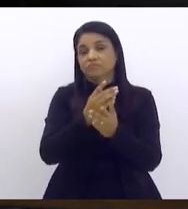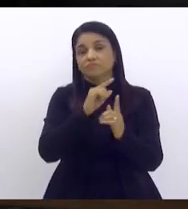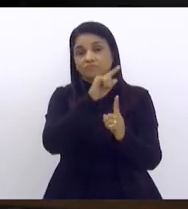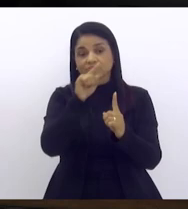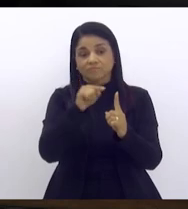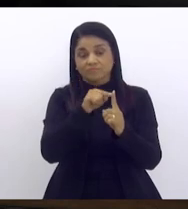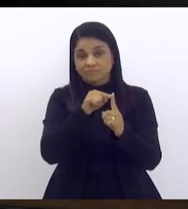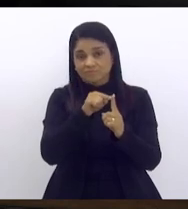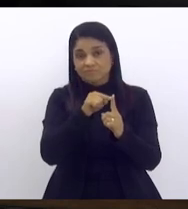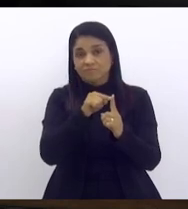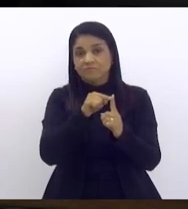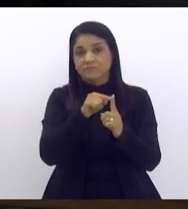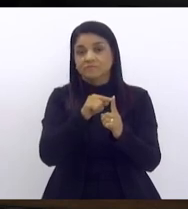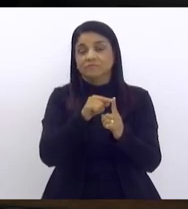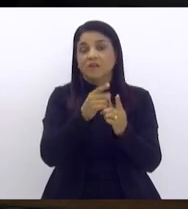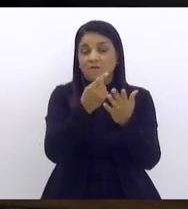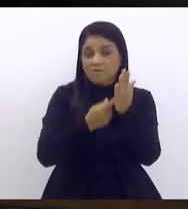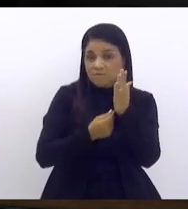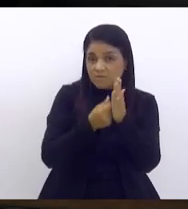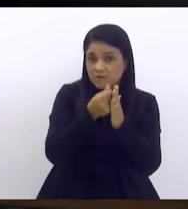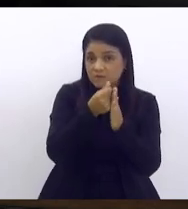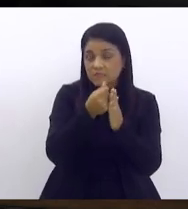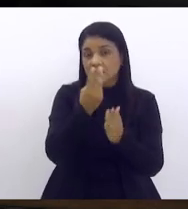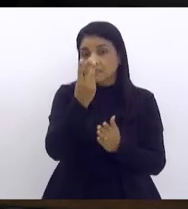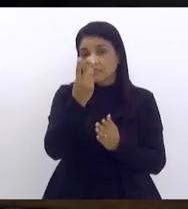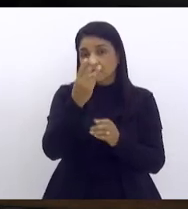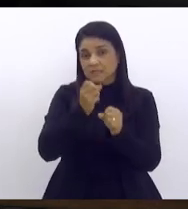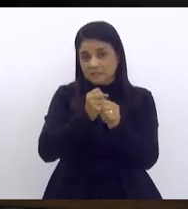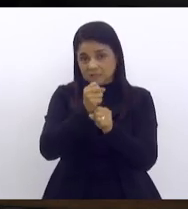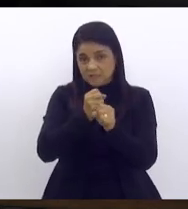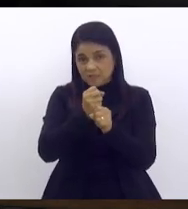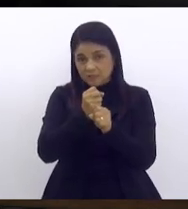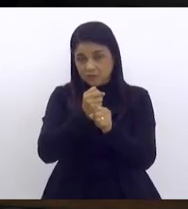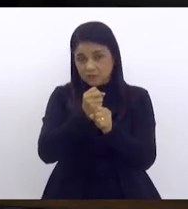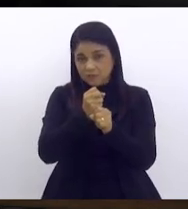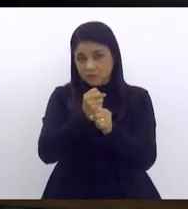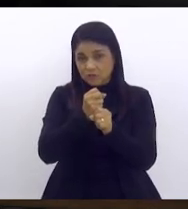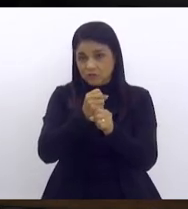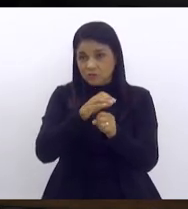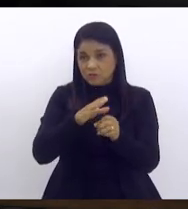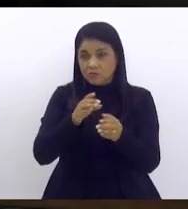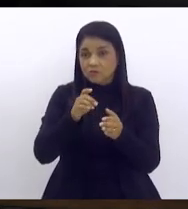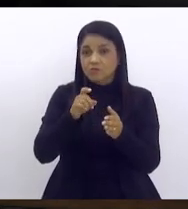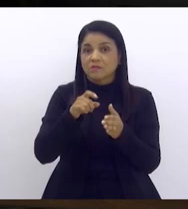em 3 anos derrubem um déficit de 18 bi.